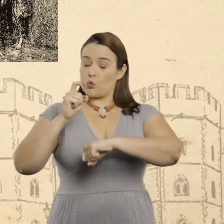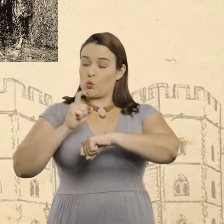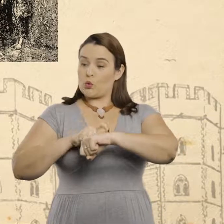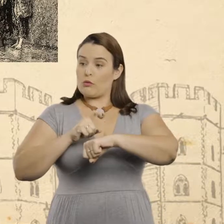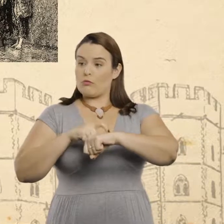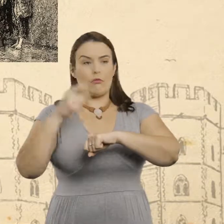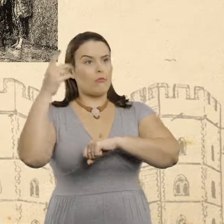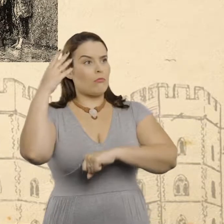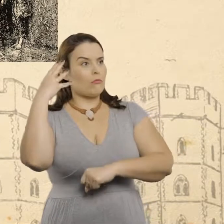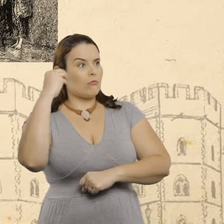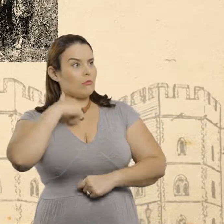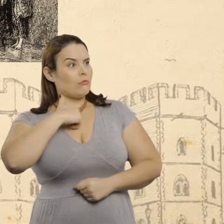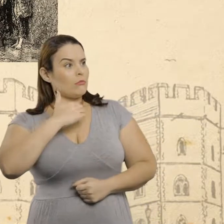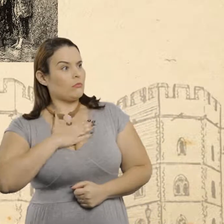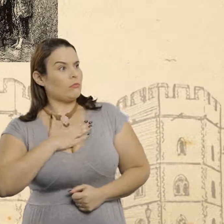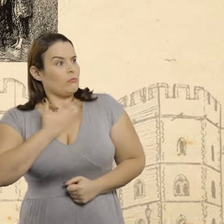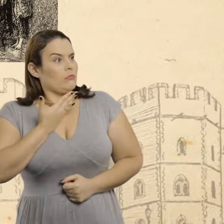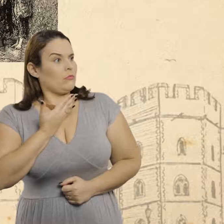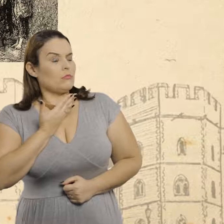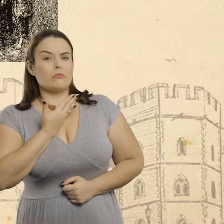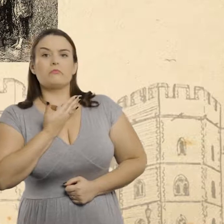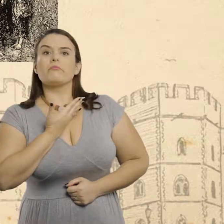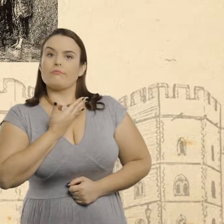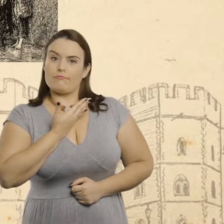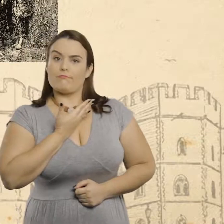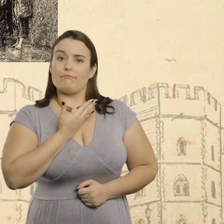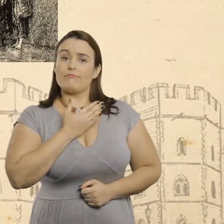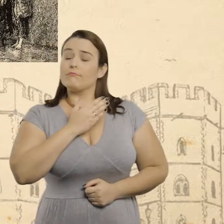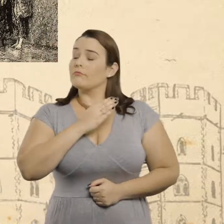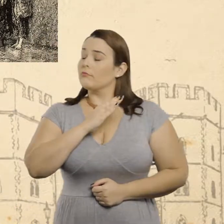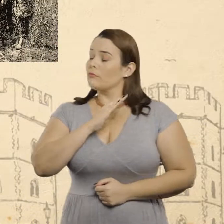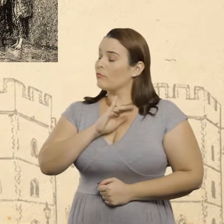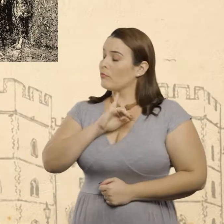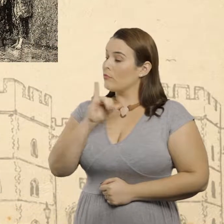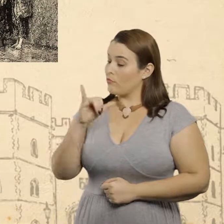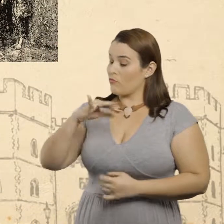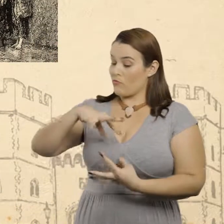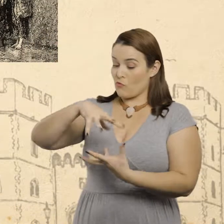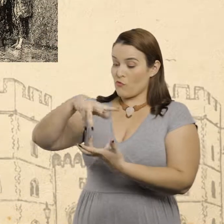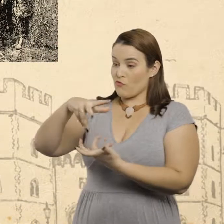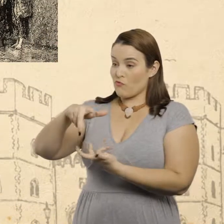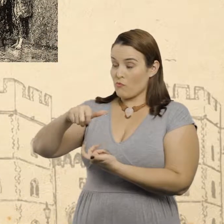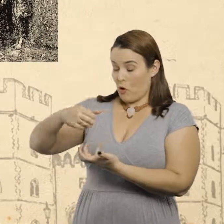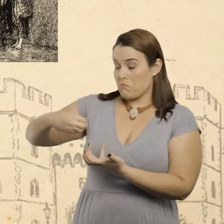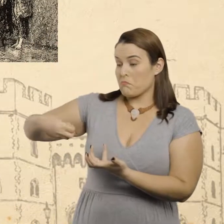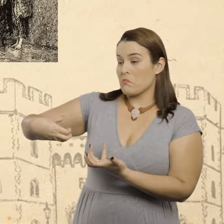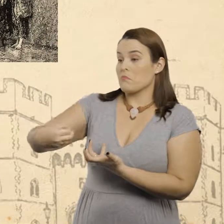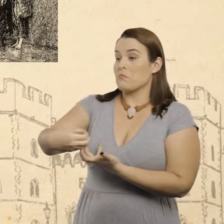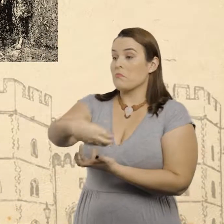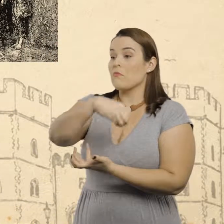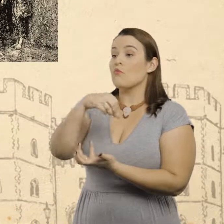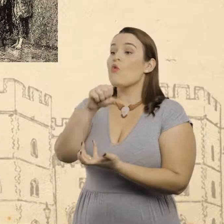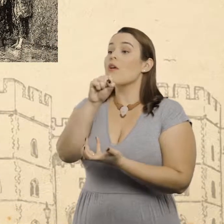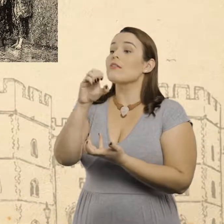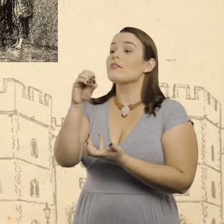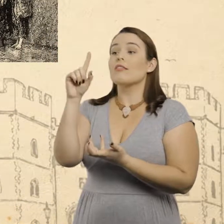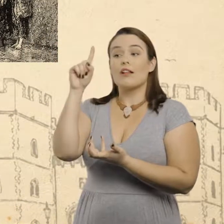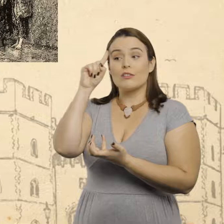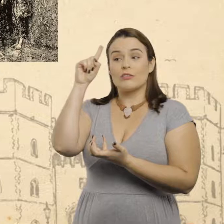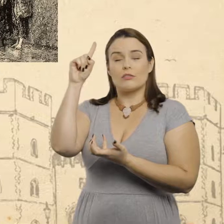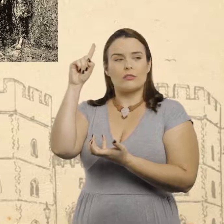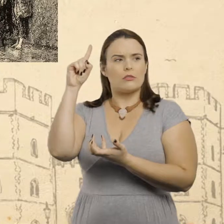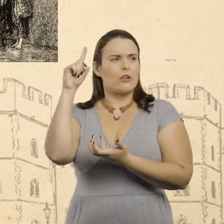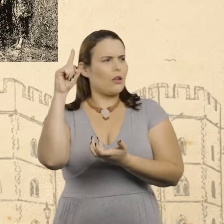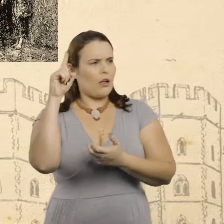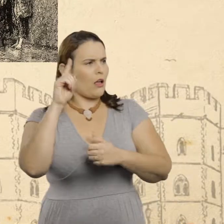minutos. Passepartout se assustou com a decisão do patrão. Phileas Fogg avisou para Passepartout que dariam a volta ao mundo em